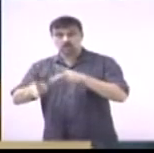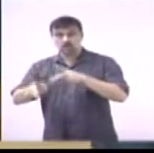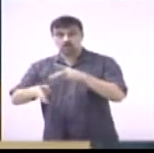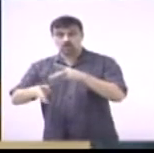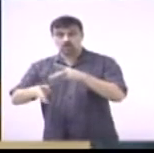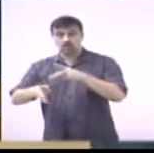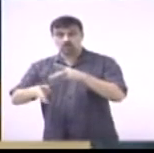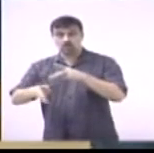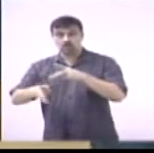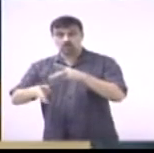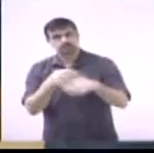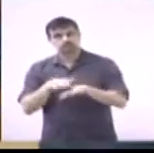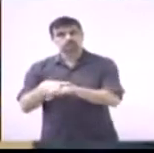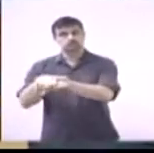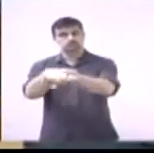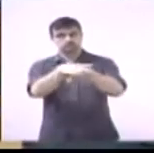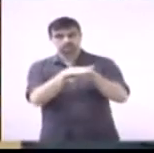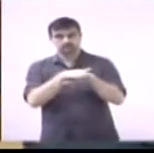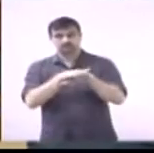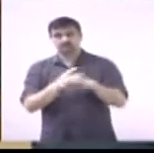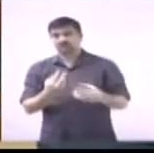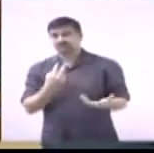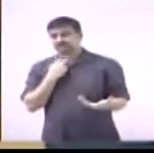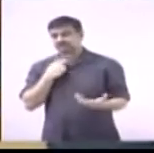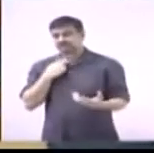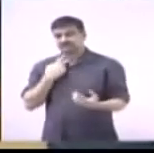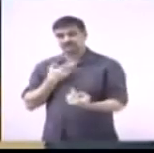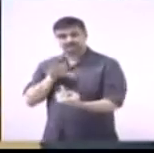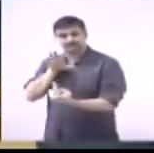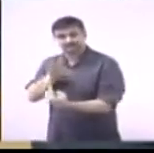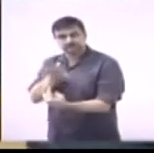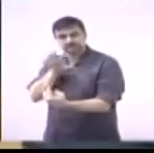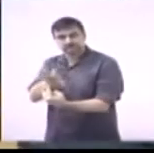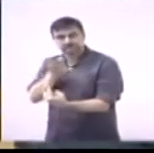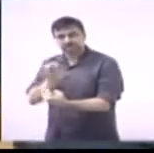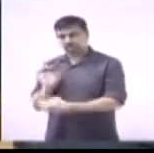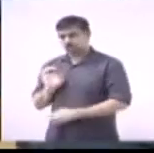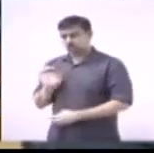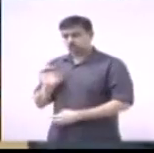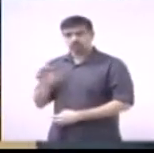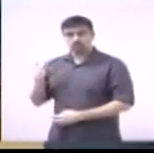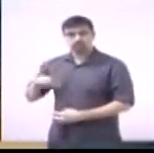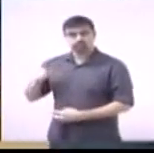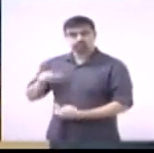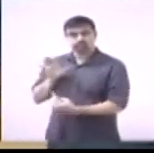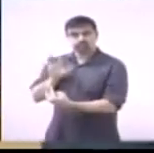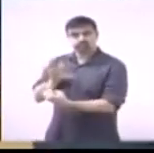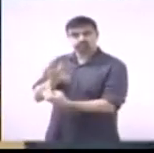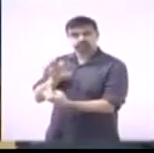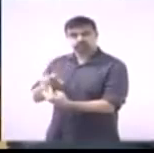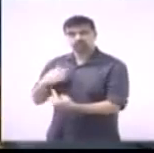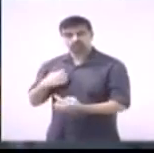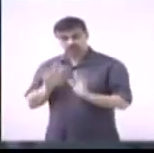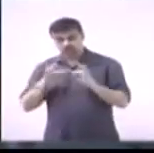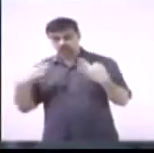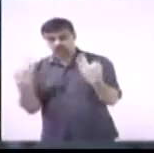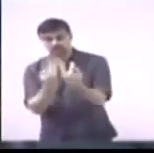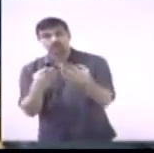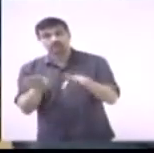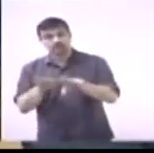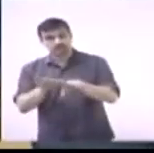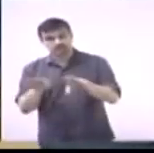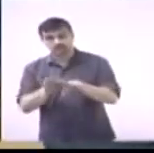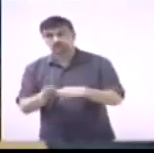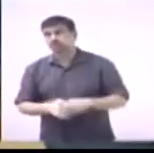está colocado aqui. Não induz sexualidade, homossexualidade. Eu também defendo a família.